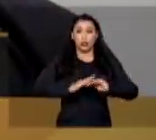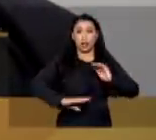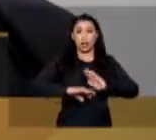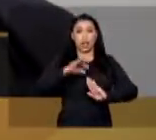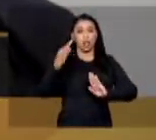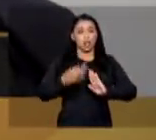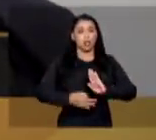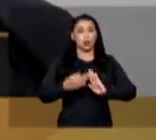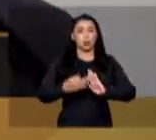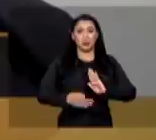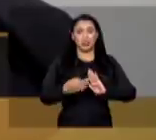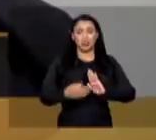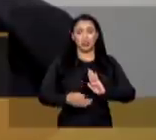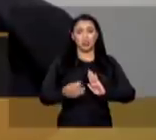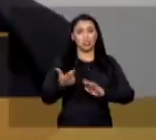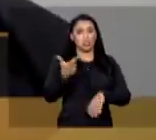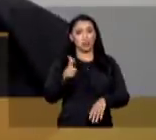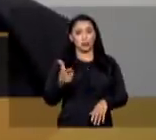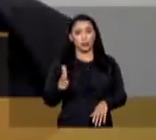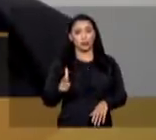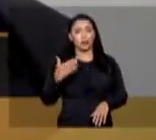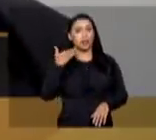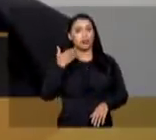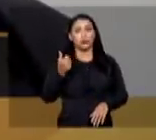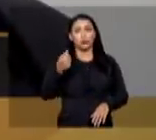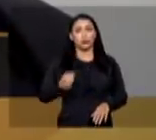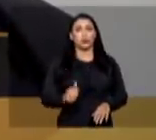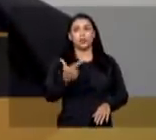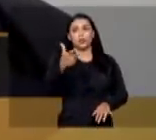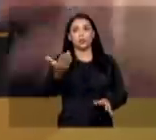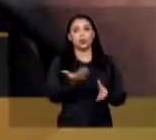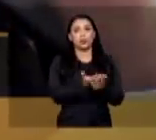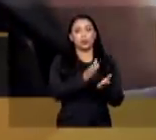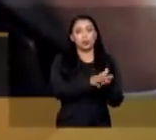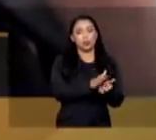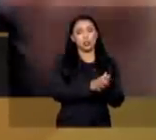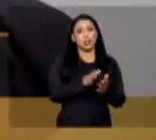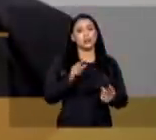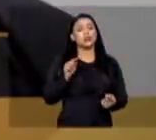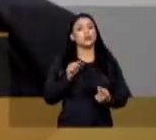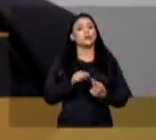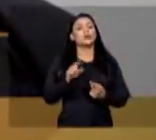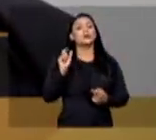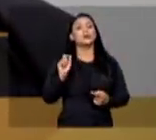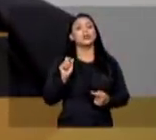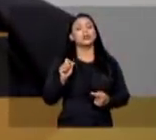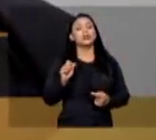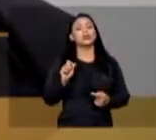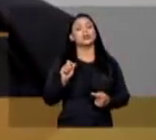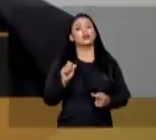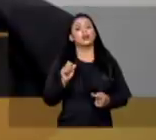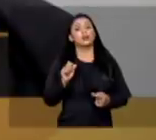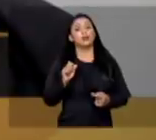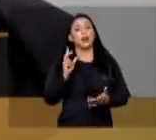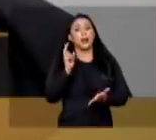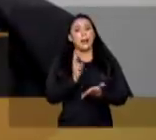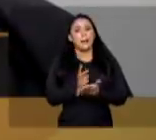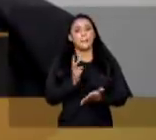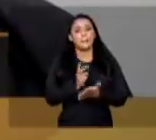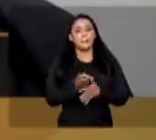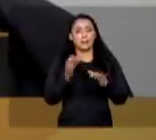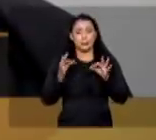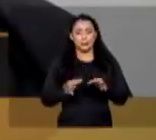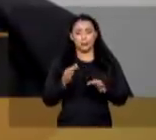do juízo e as demais pretensões veiculadas nos outros processos teriam por objetivo o restabelecimento da mesma